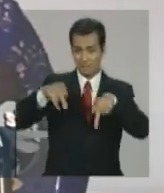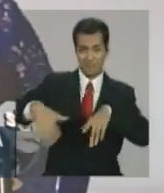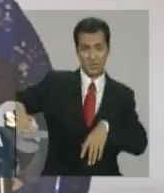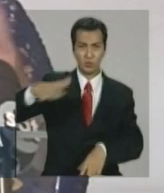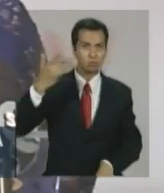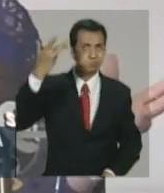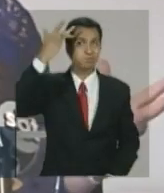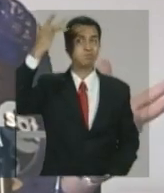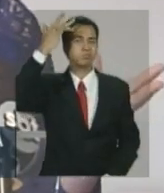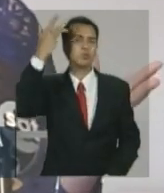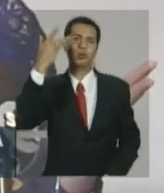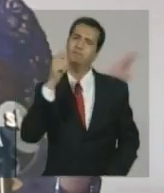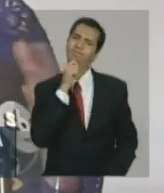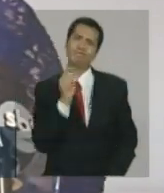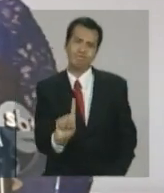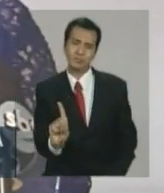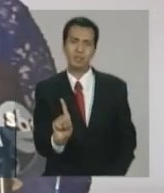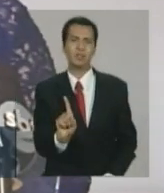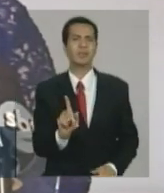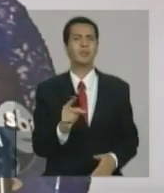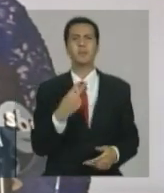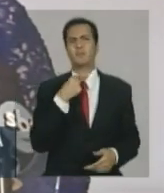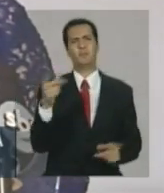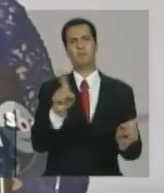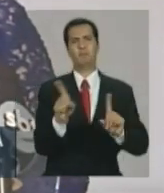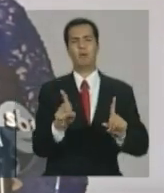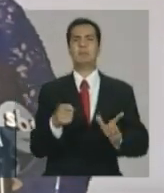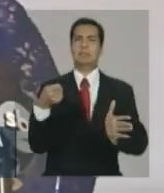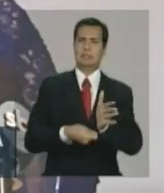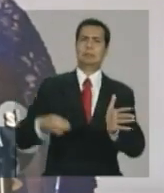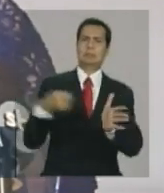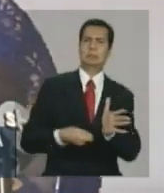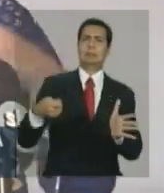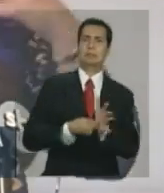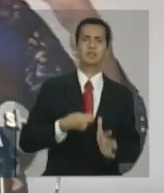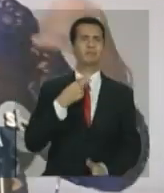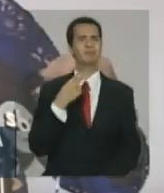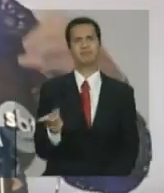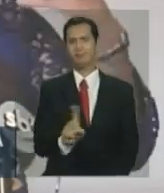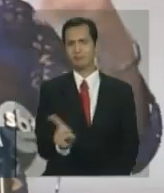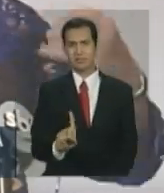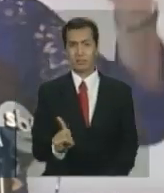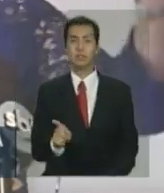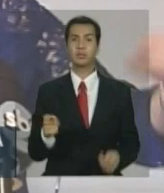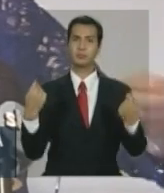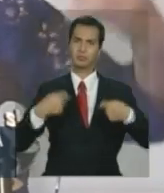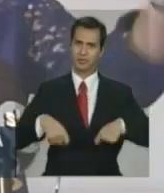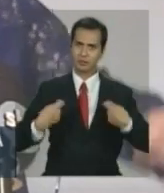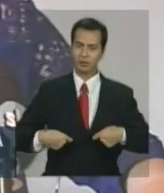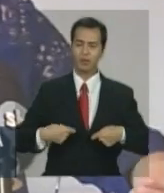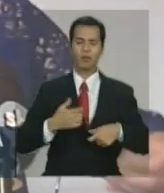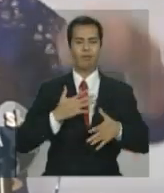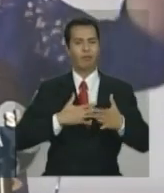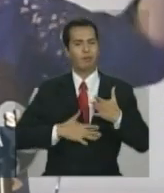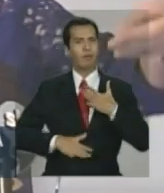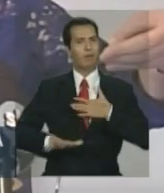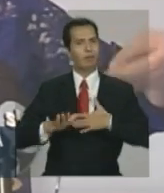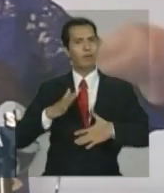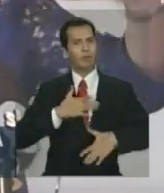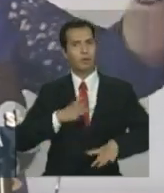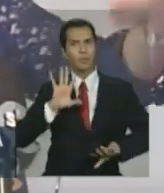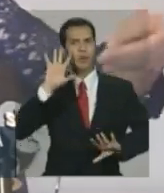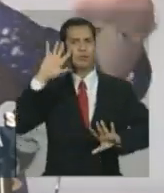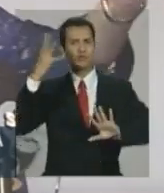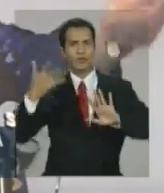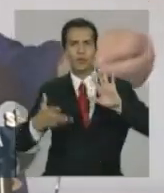muito grande, não adianta se ficar dando murro em ponta de faca. É melhor fazer aquelas medidas que estão maduras. Isso aqui